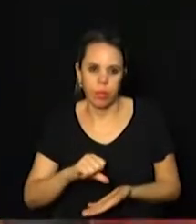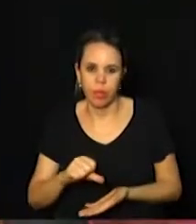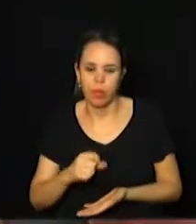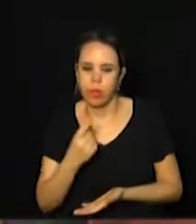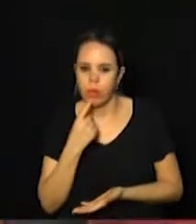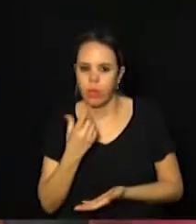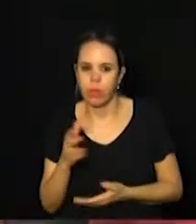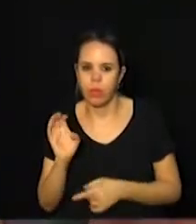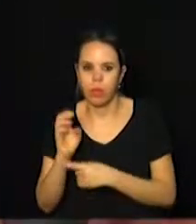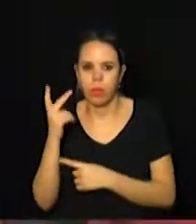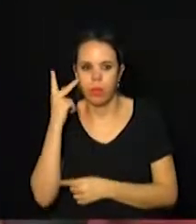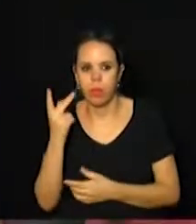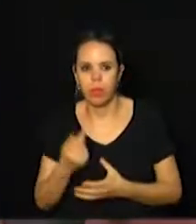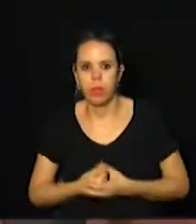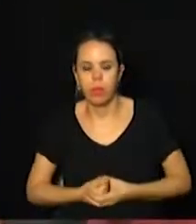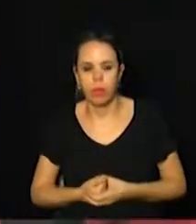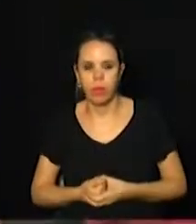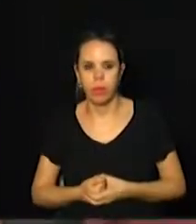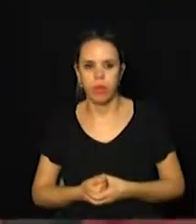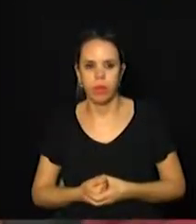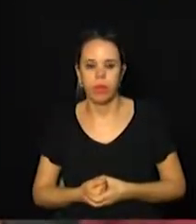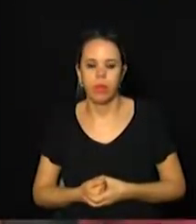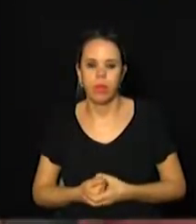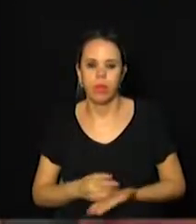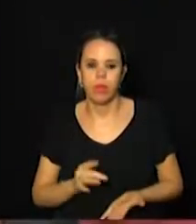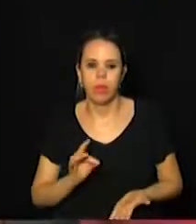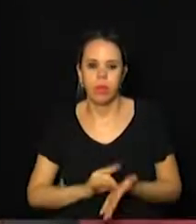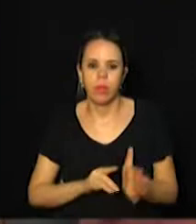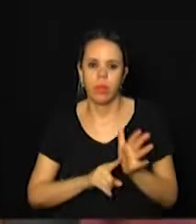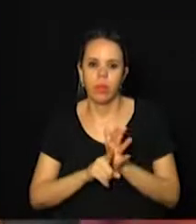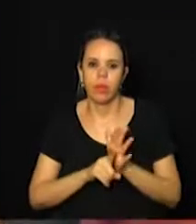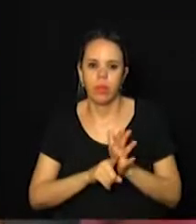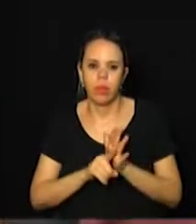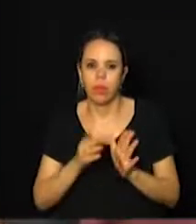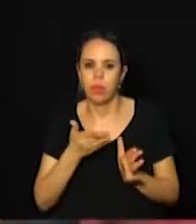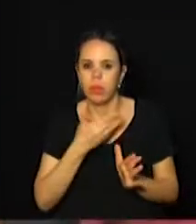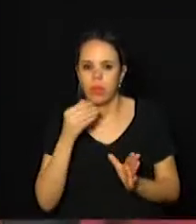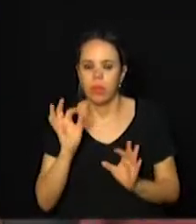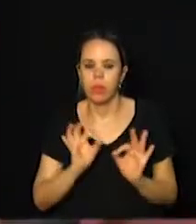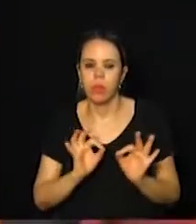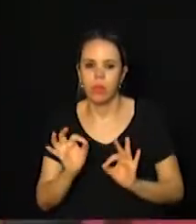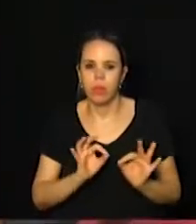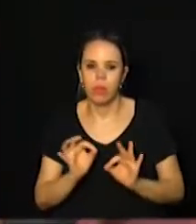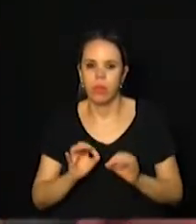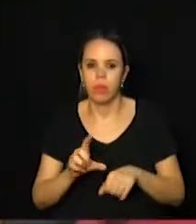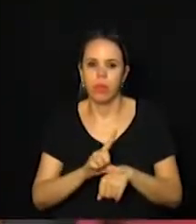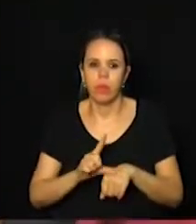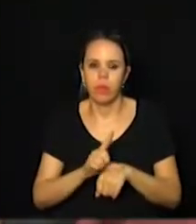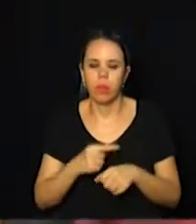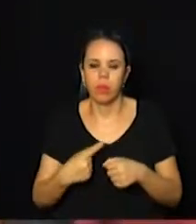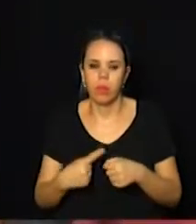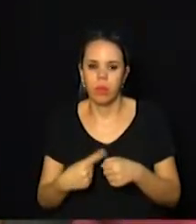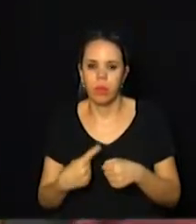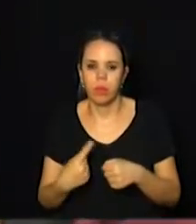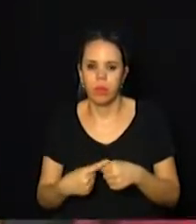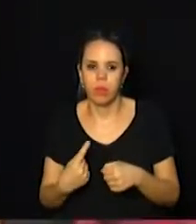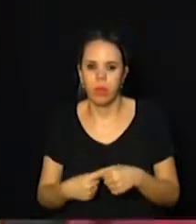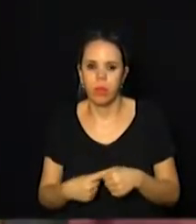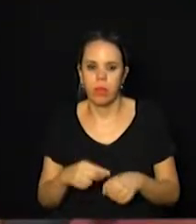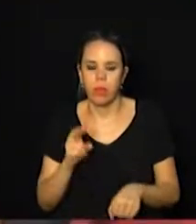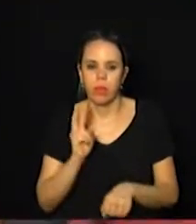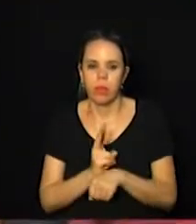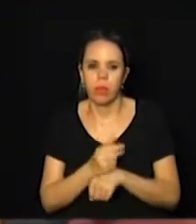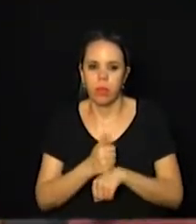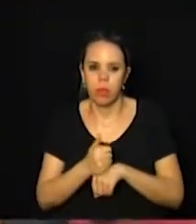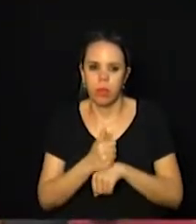e no Estado de São Paulo além de realizar estudos para o aprimoramento da legislação Municipal de modo a preservar